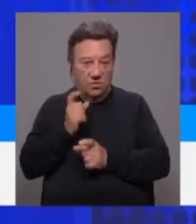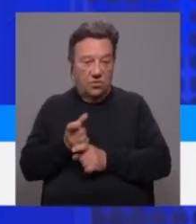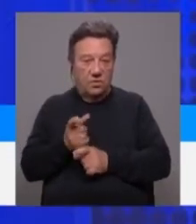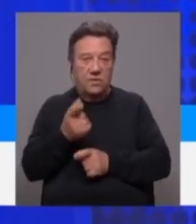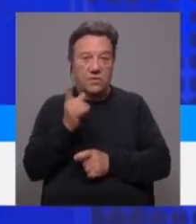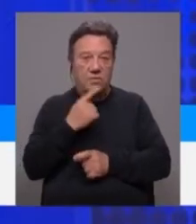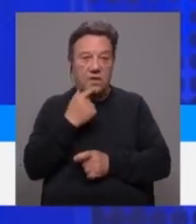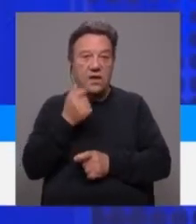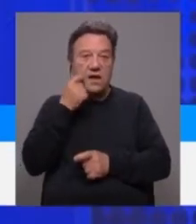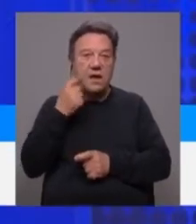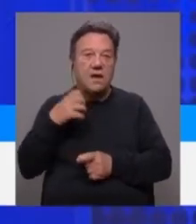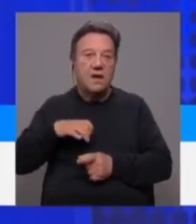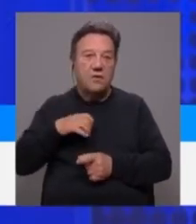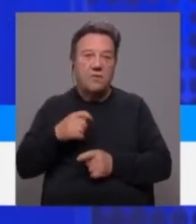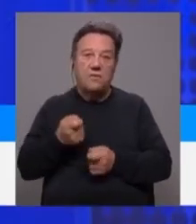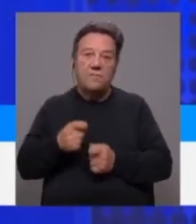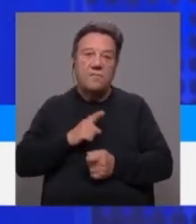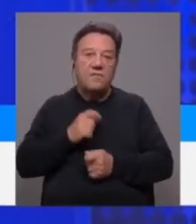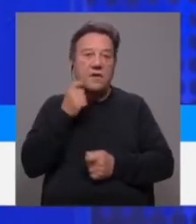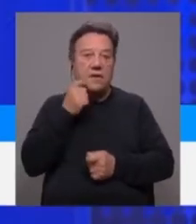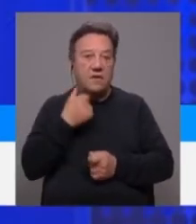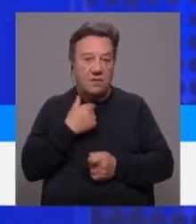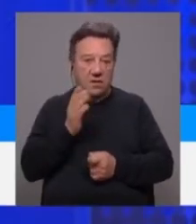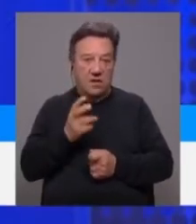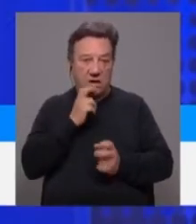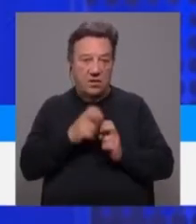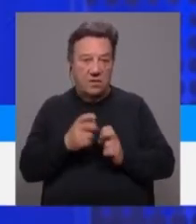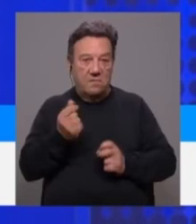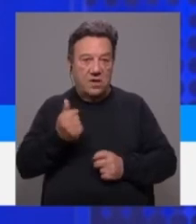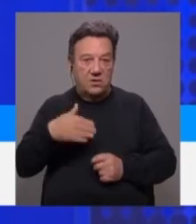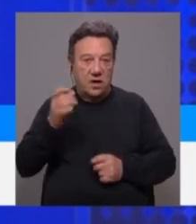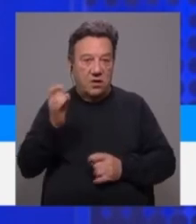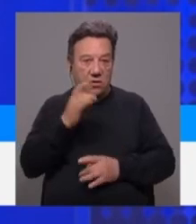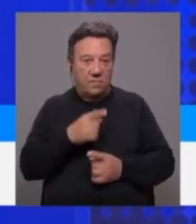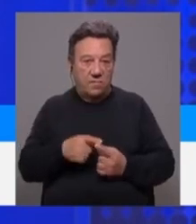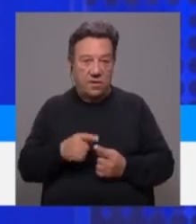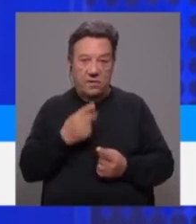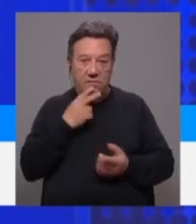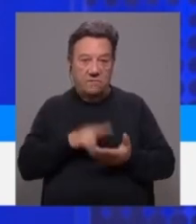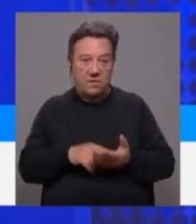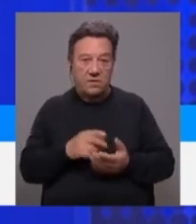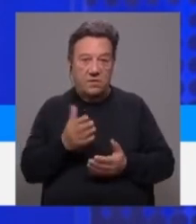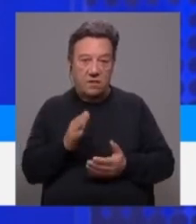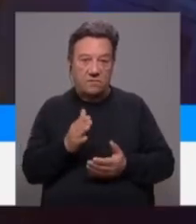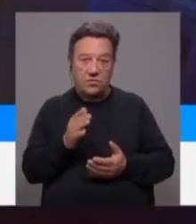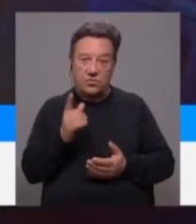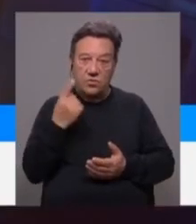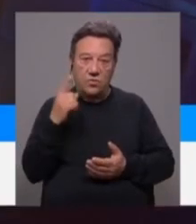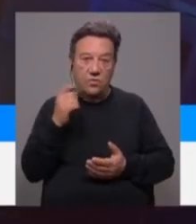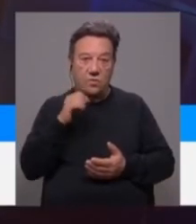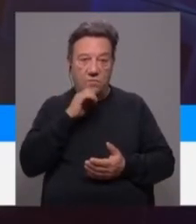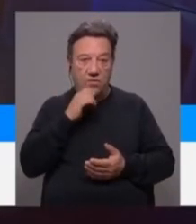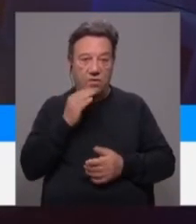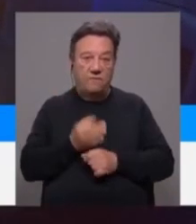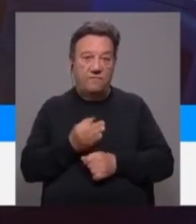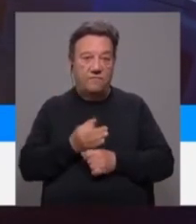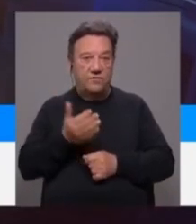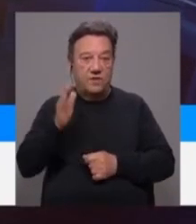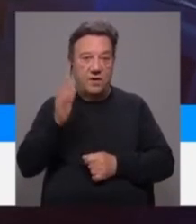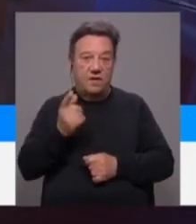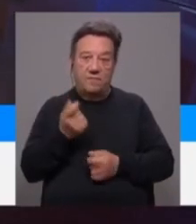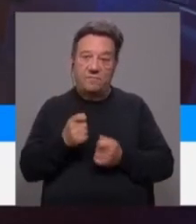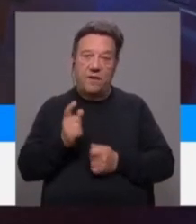é Quem é que ganhou com essas privatizações nós temos a energia mais cara da Europa e na verdade provavelmente os únicos que puderam festejar